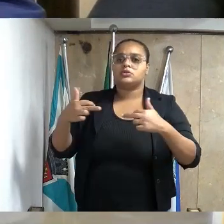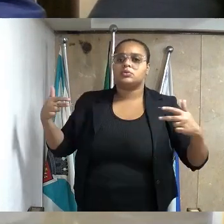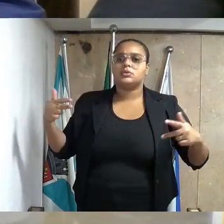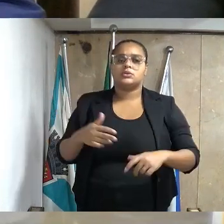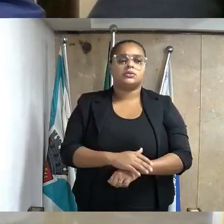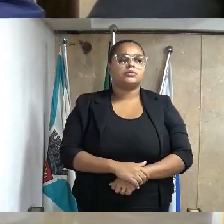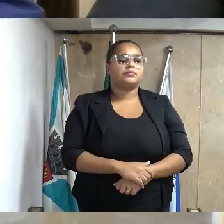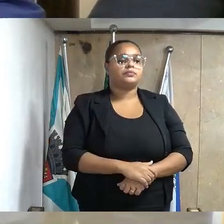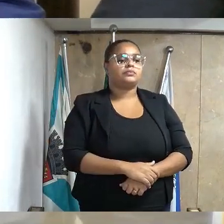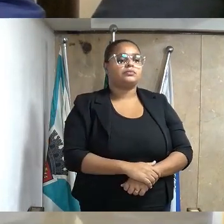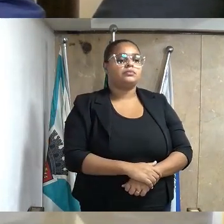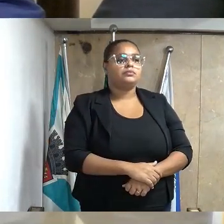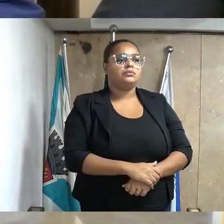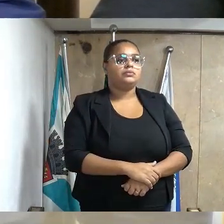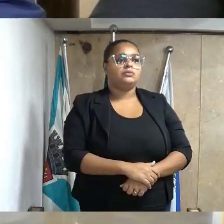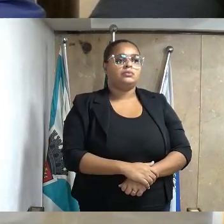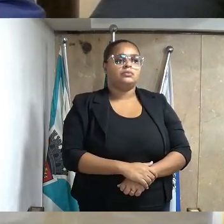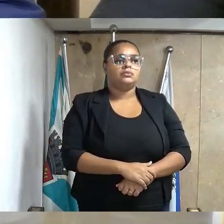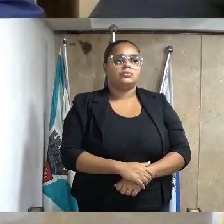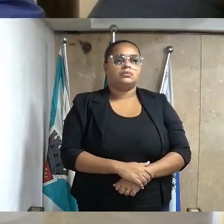providências.